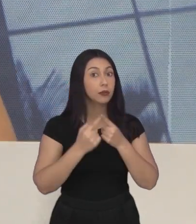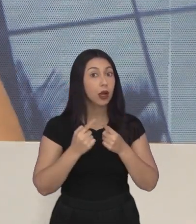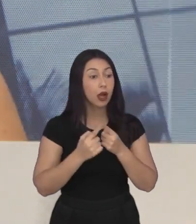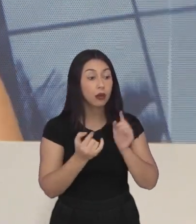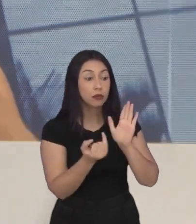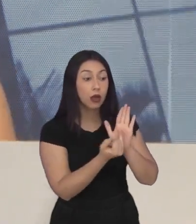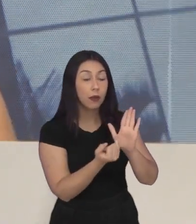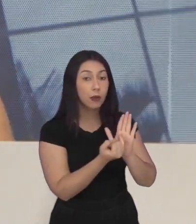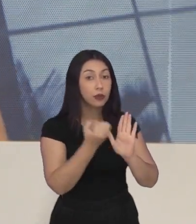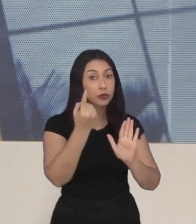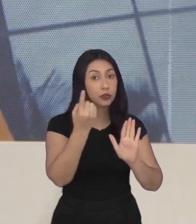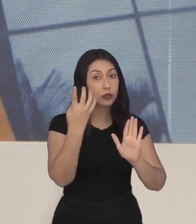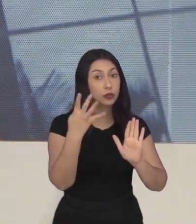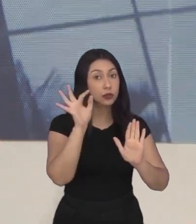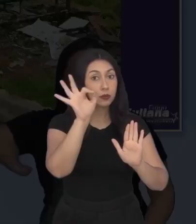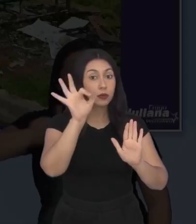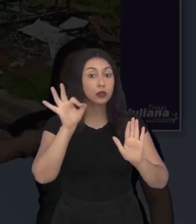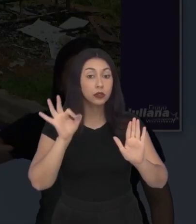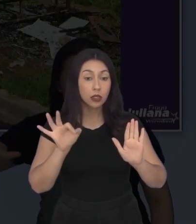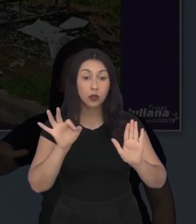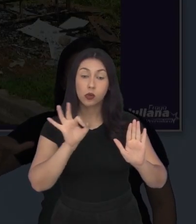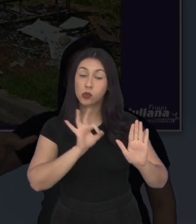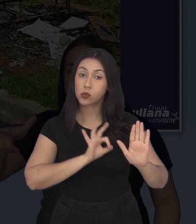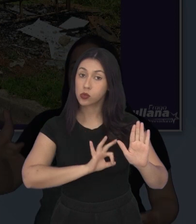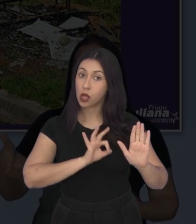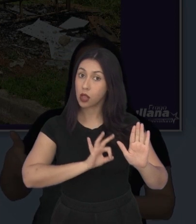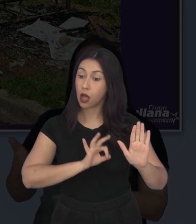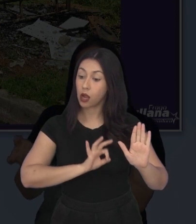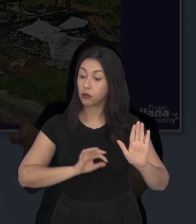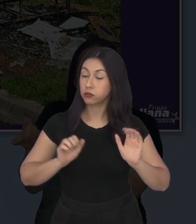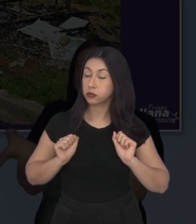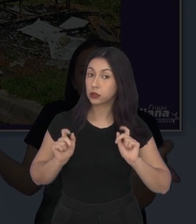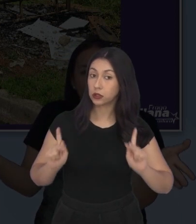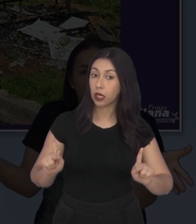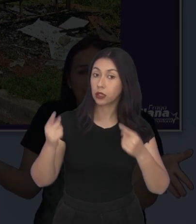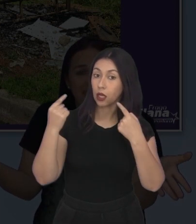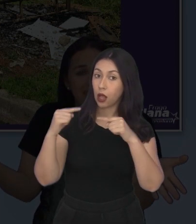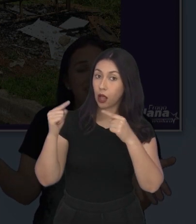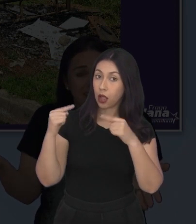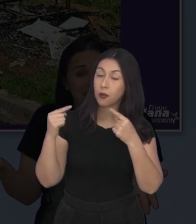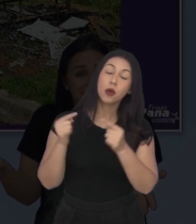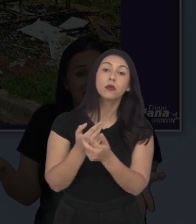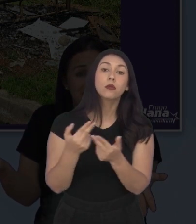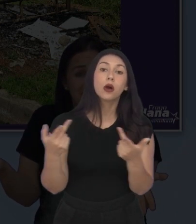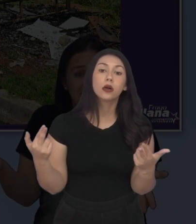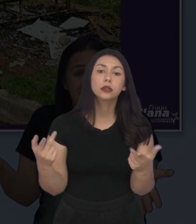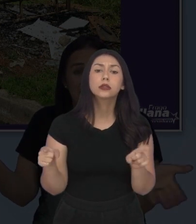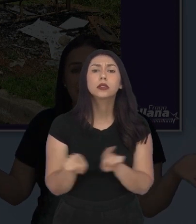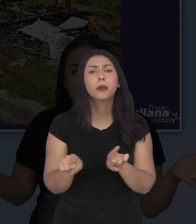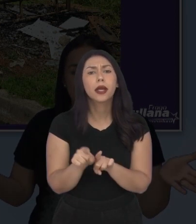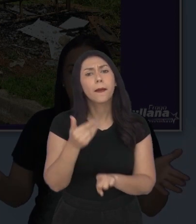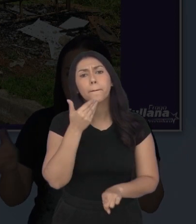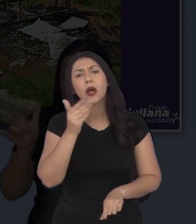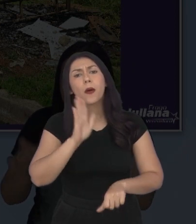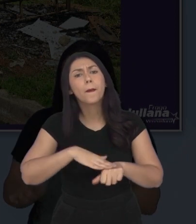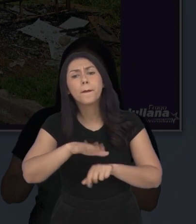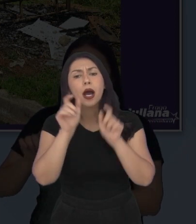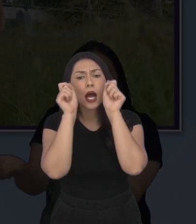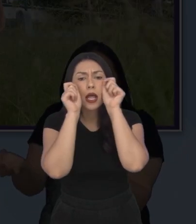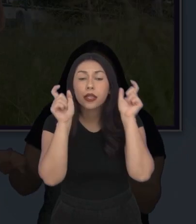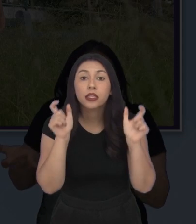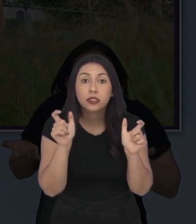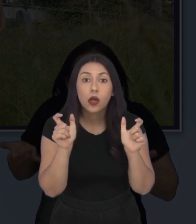os medicamentos que estão indicados para diminuir aqueles sintomas ruins de um quadro de dengue.